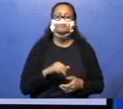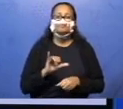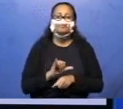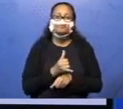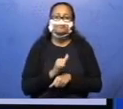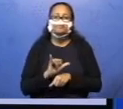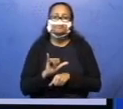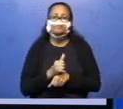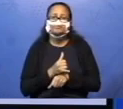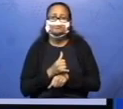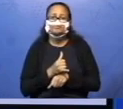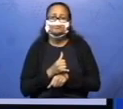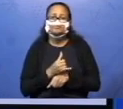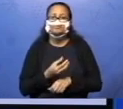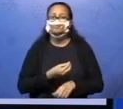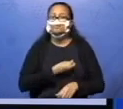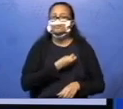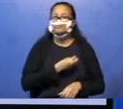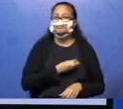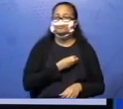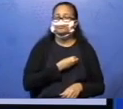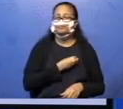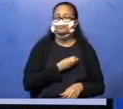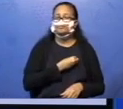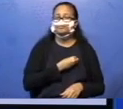estratégia de sobrevivência.